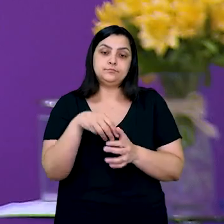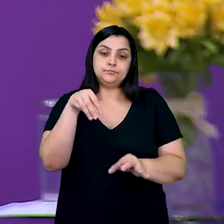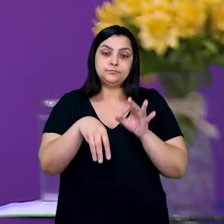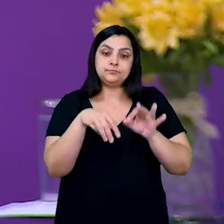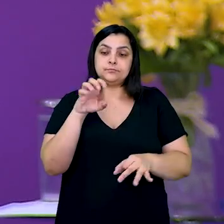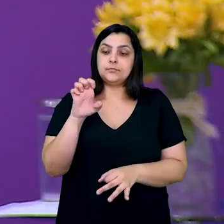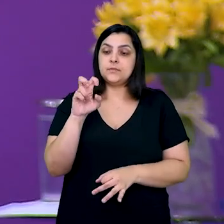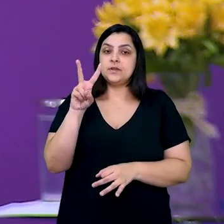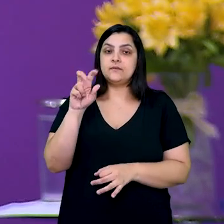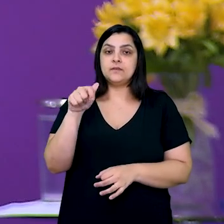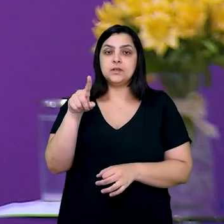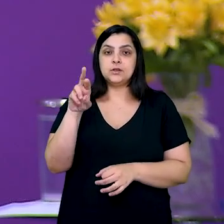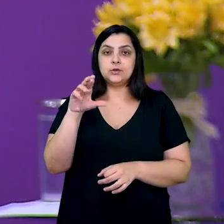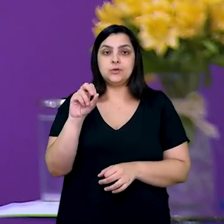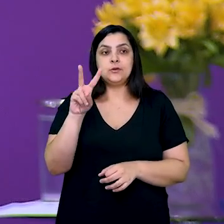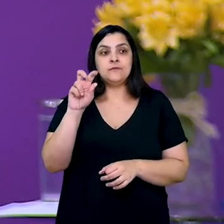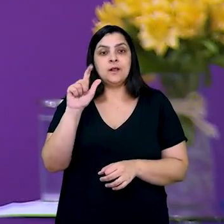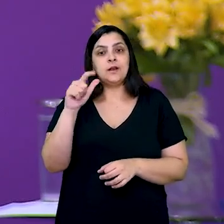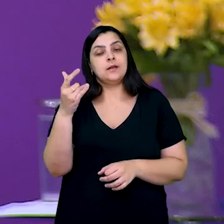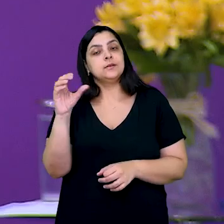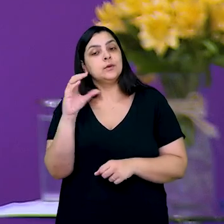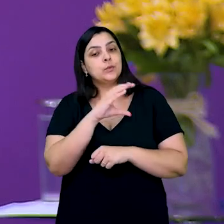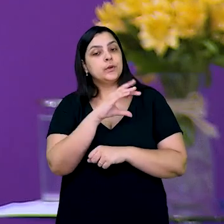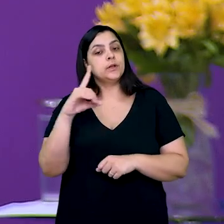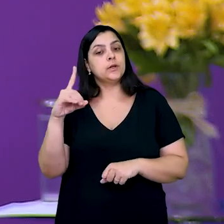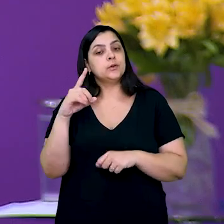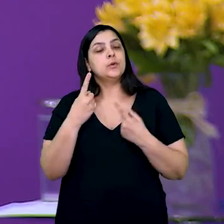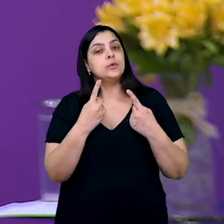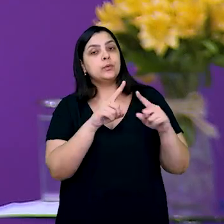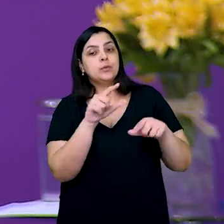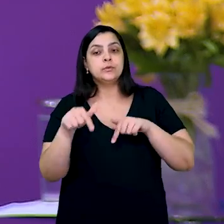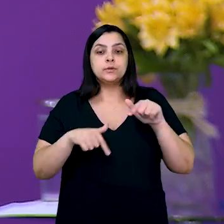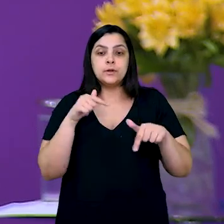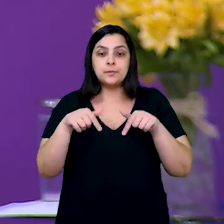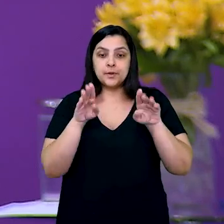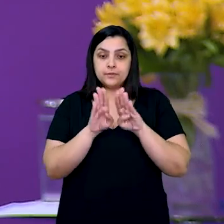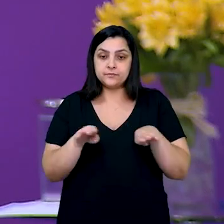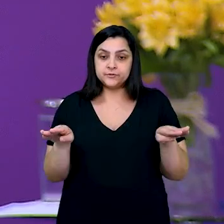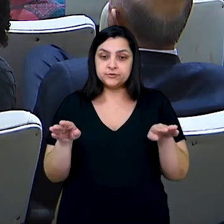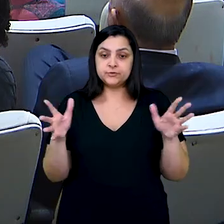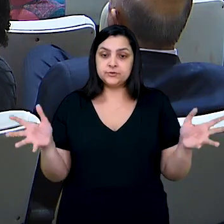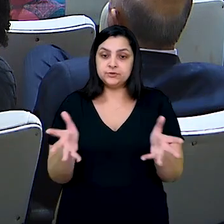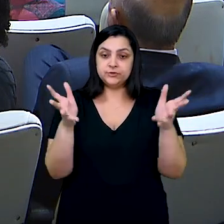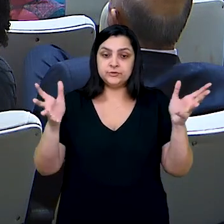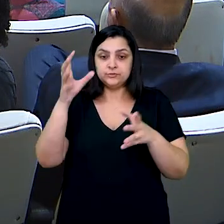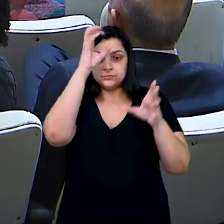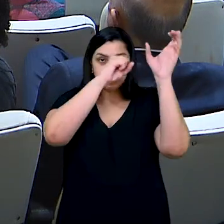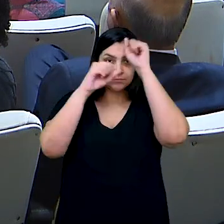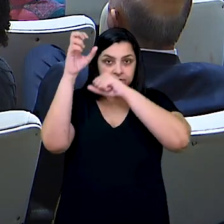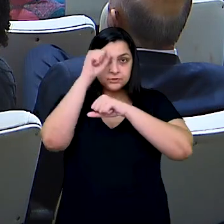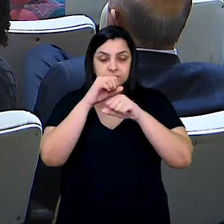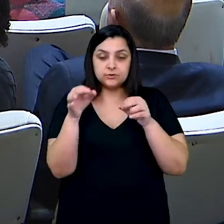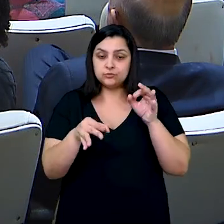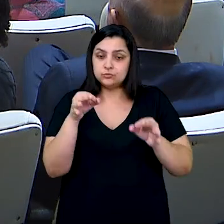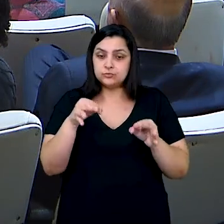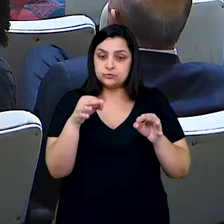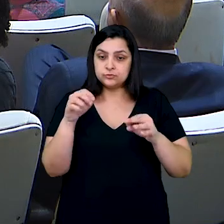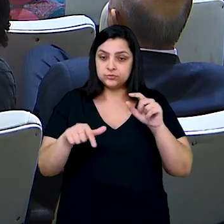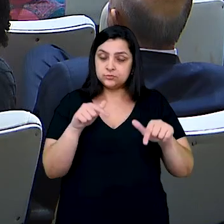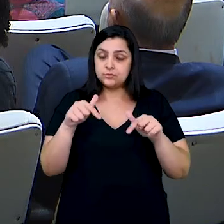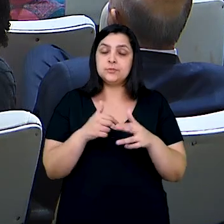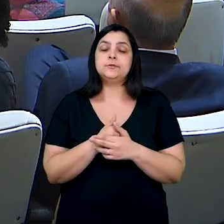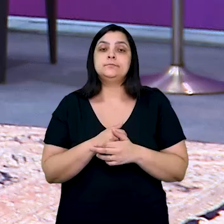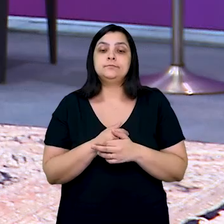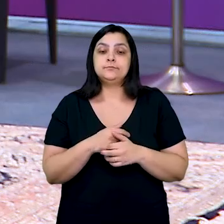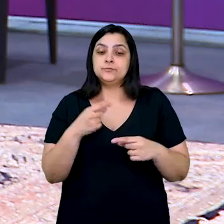trabalhadoras. Para o ministro Evandro Valadão, coordenador do Programa de Combate ao Trabalho Infantil e de Estímulo à Aprendizagem da Justiça